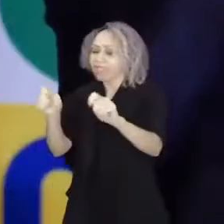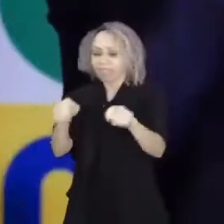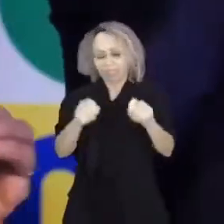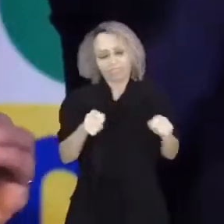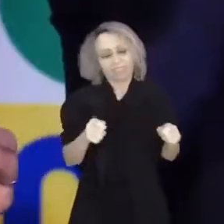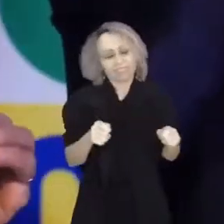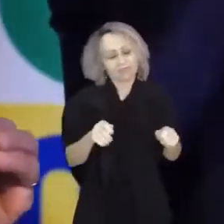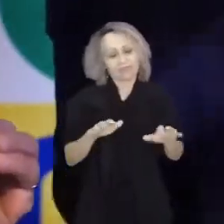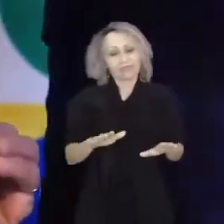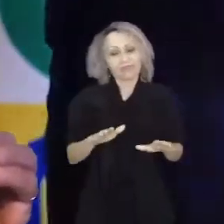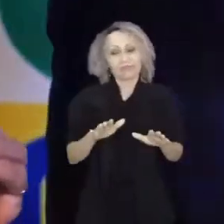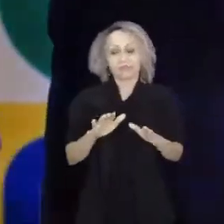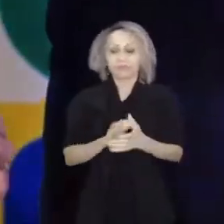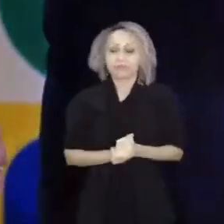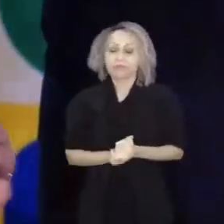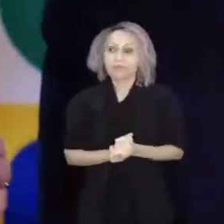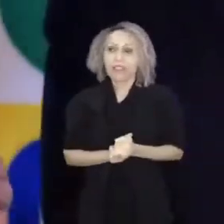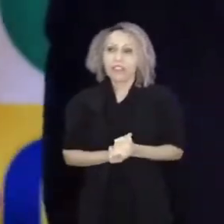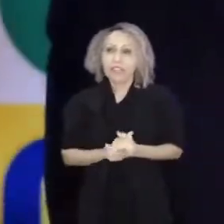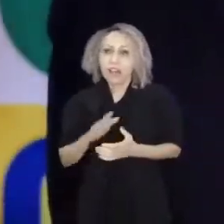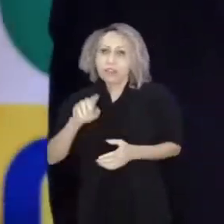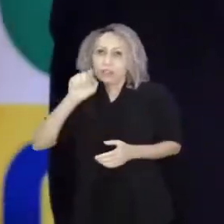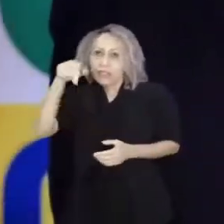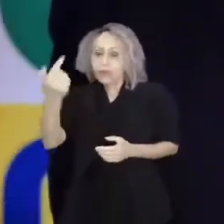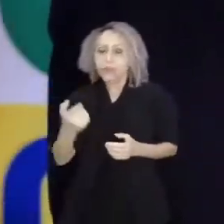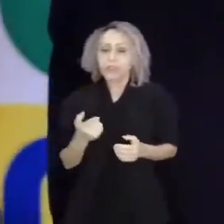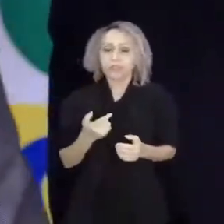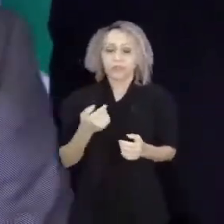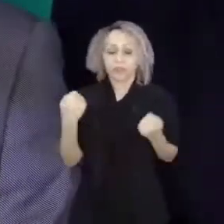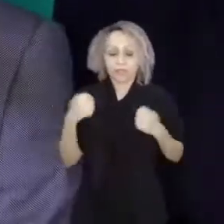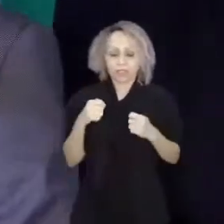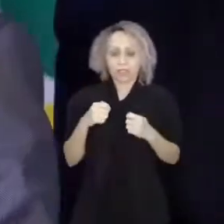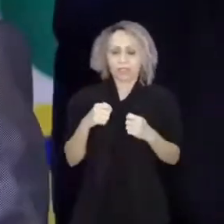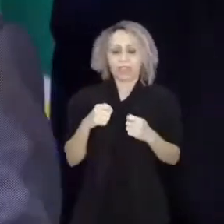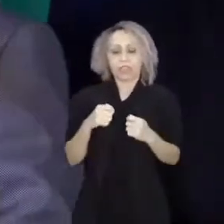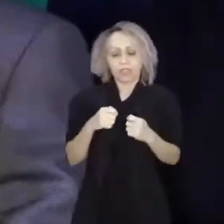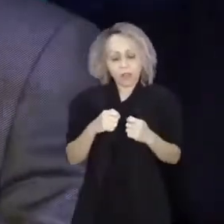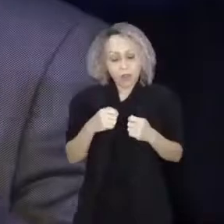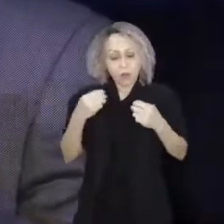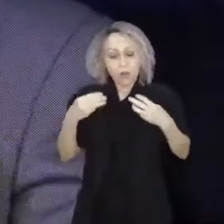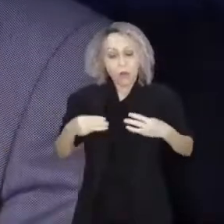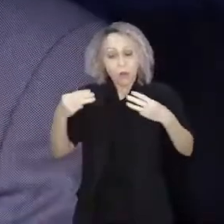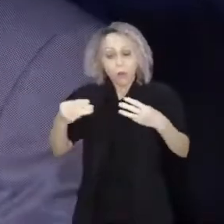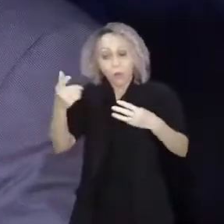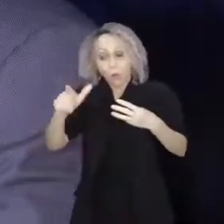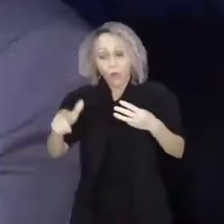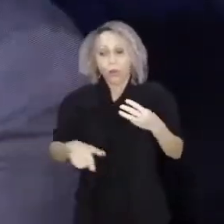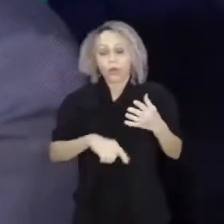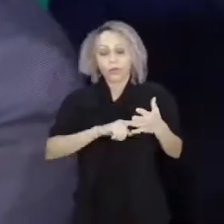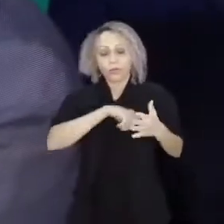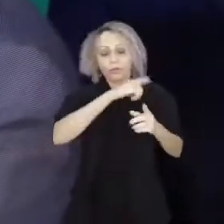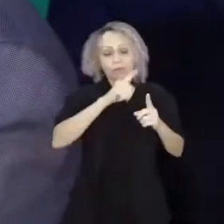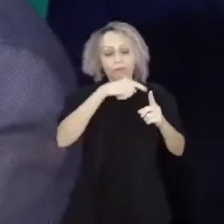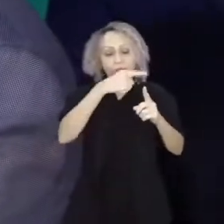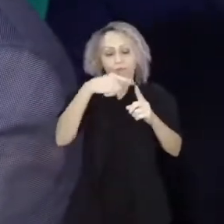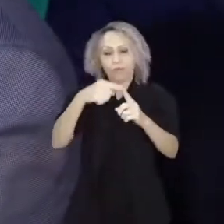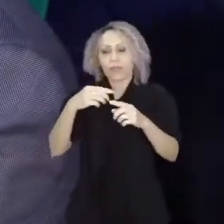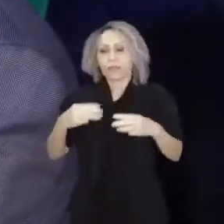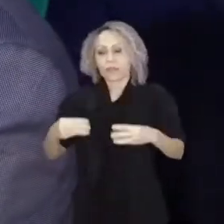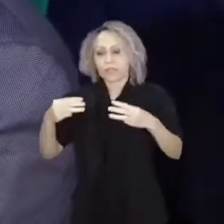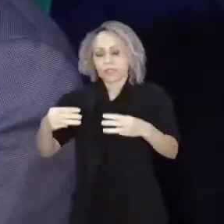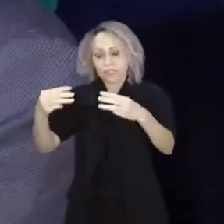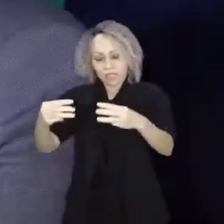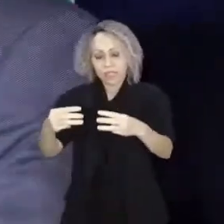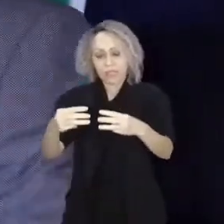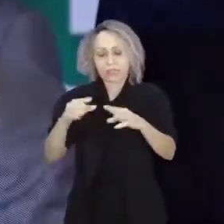e somente domingo, possivelmente no domingo, eu tenho uma conversa para determinar a quantidade de ministério